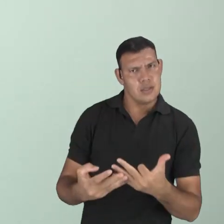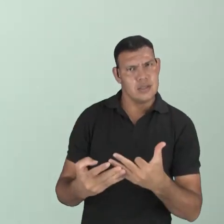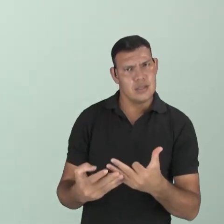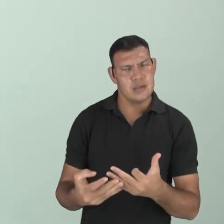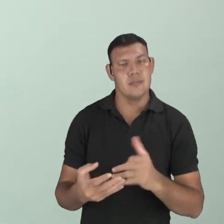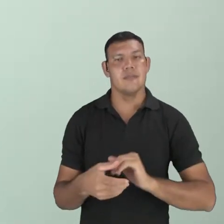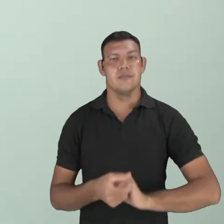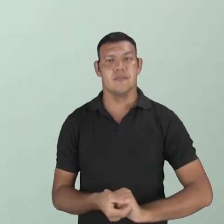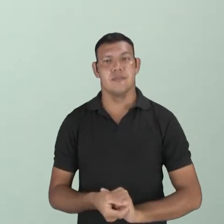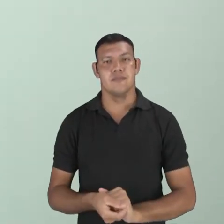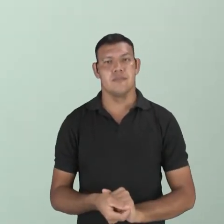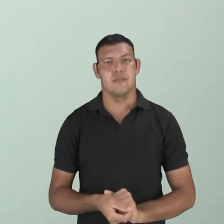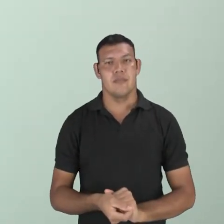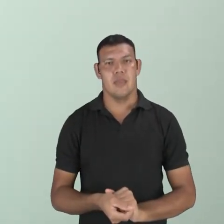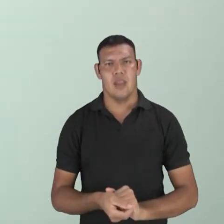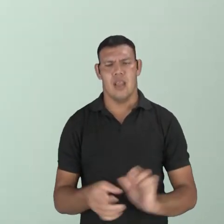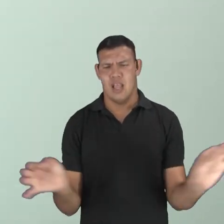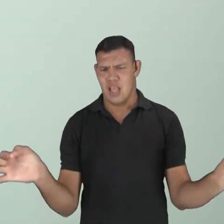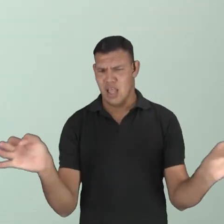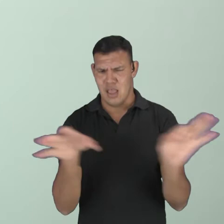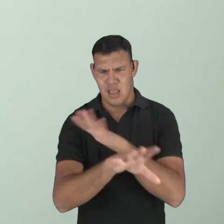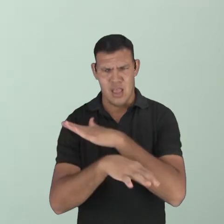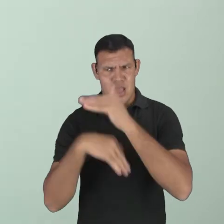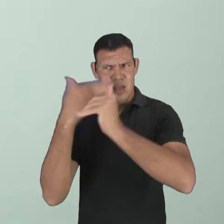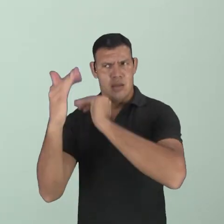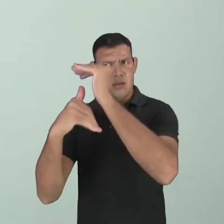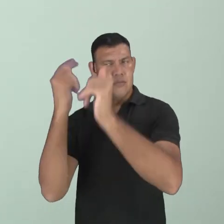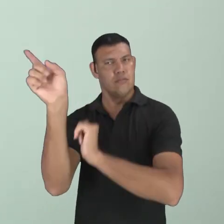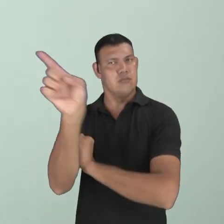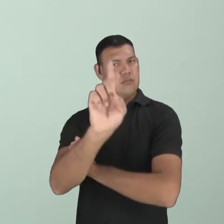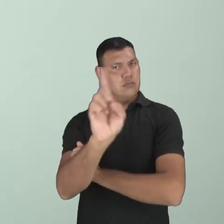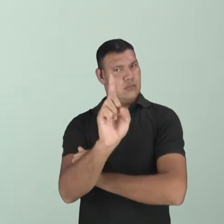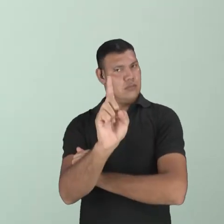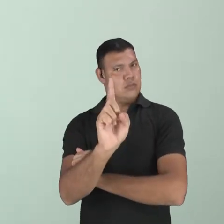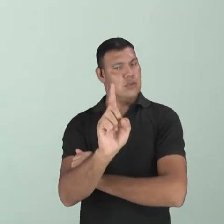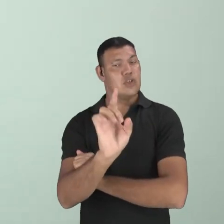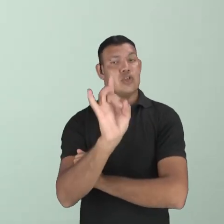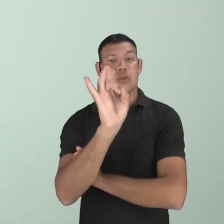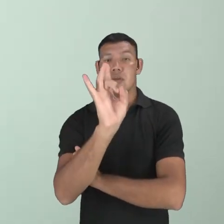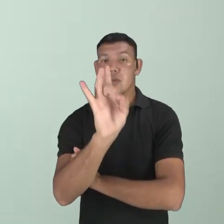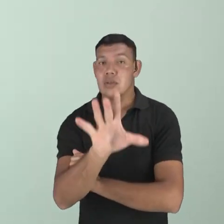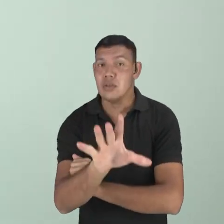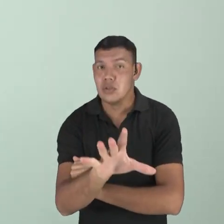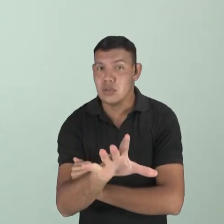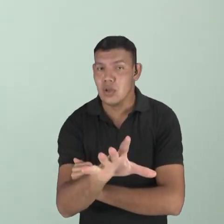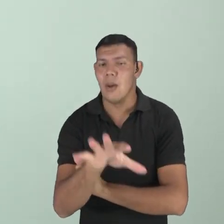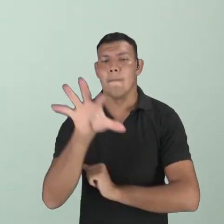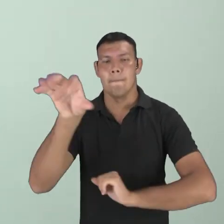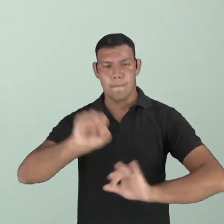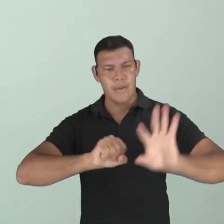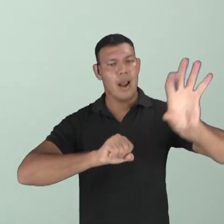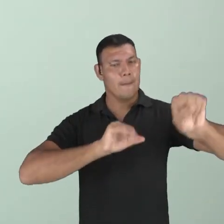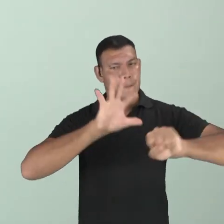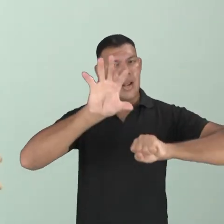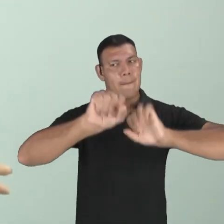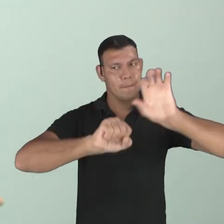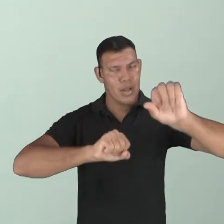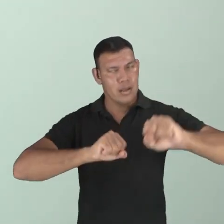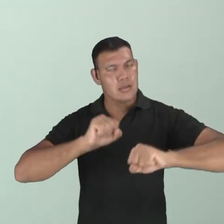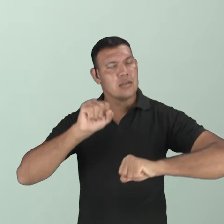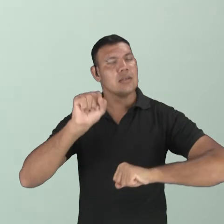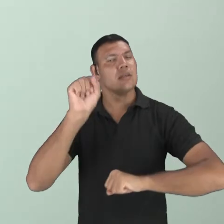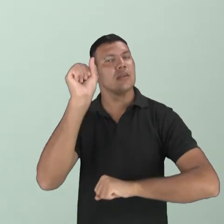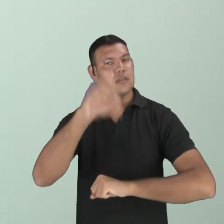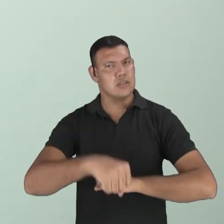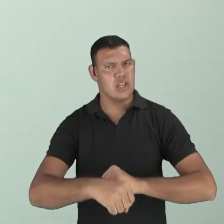falando de acabar com o desenvolvimento e que nós não vamos mais retirar nenhum tipo de matéria-prima do meio